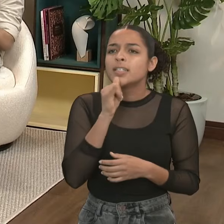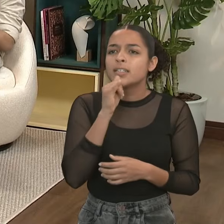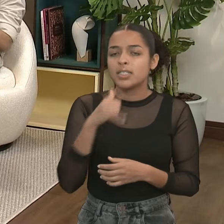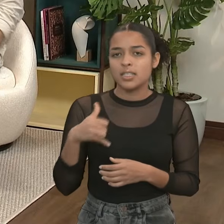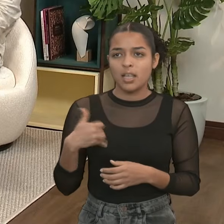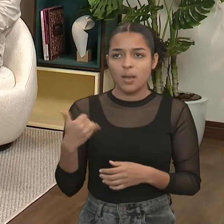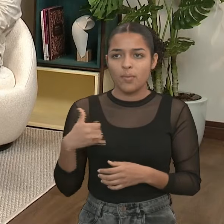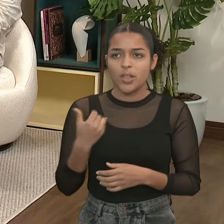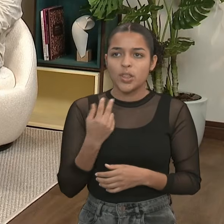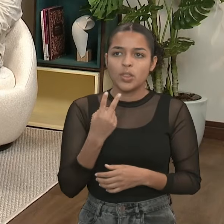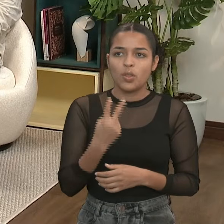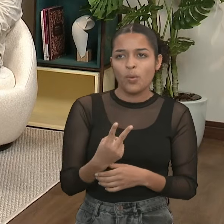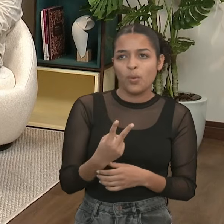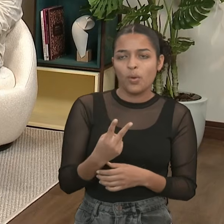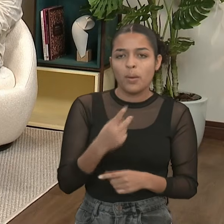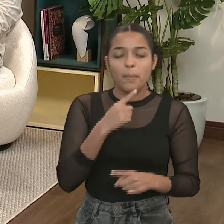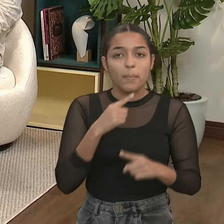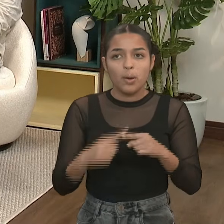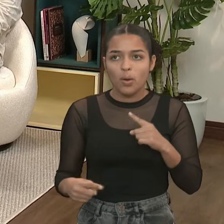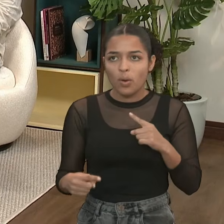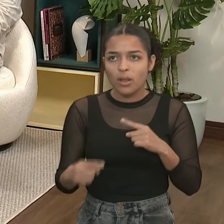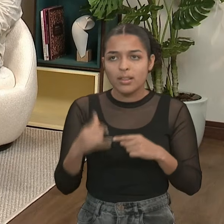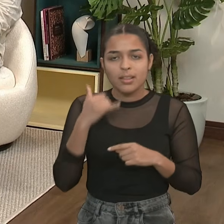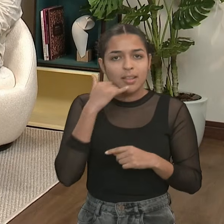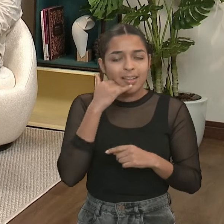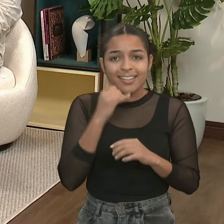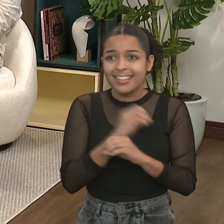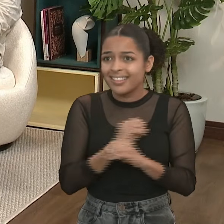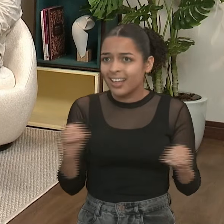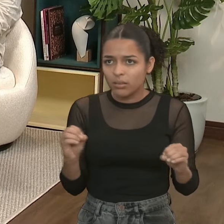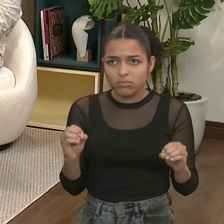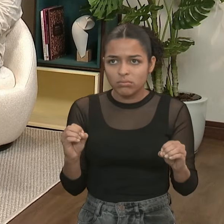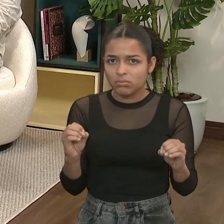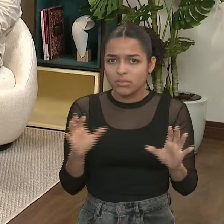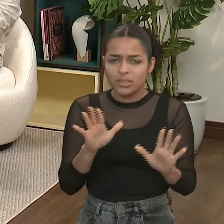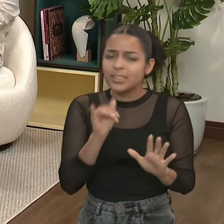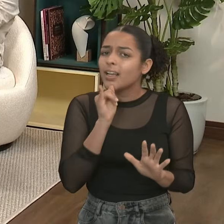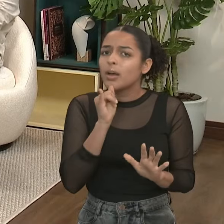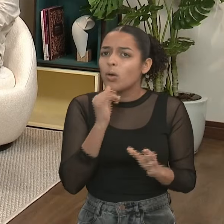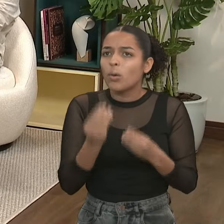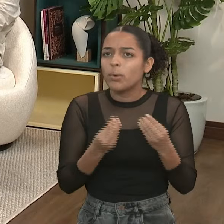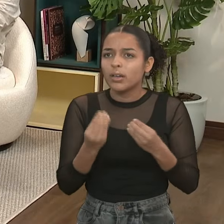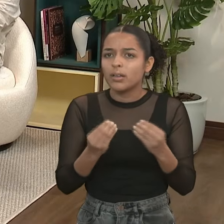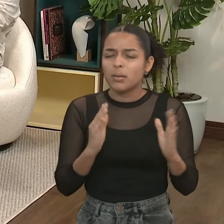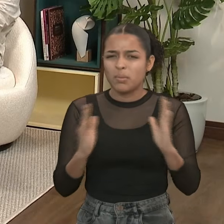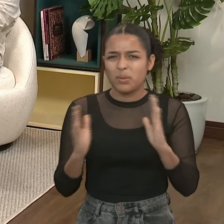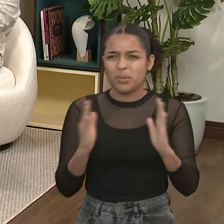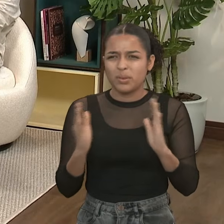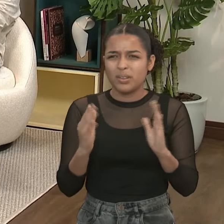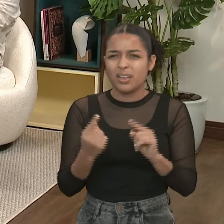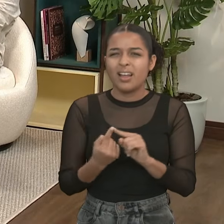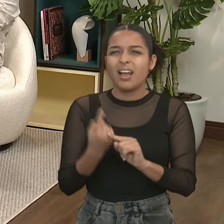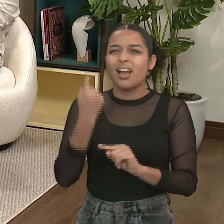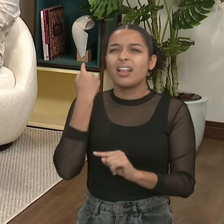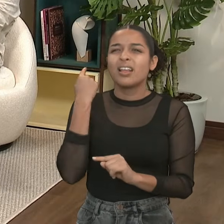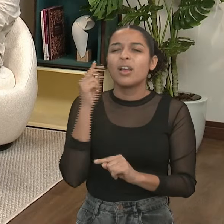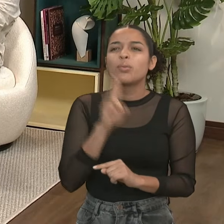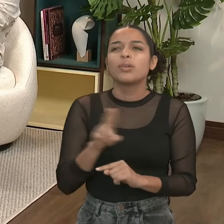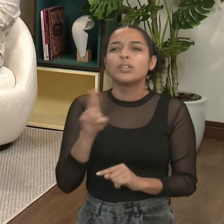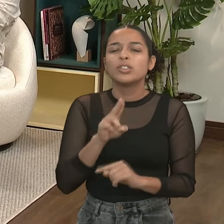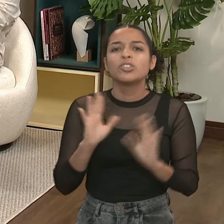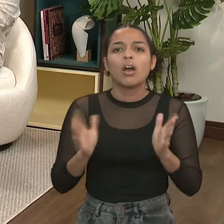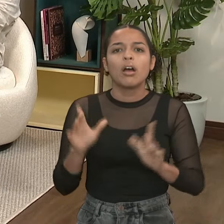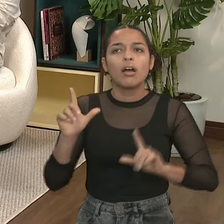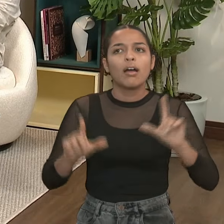de forma alguma, muito é falado assim, mas na sua época eu usei e estava tudo certo. Ou na